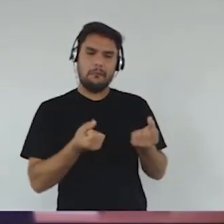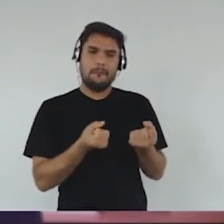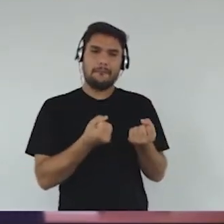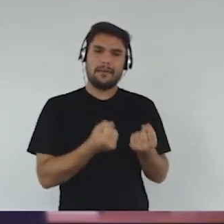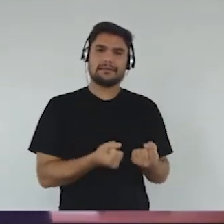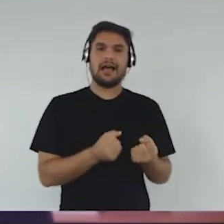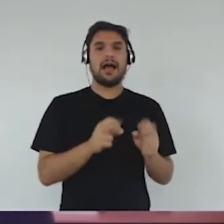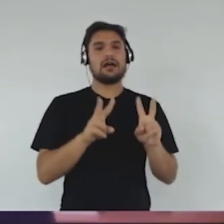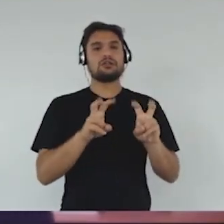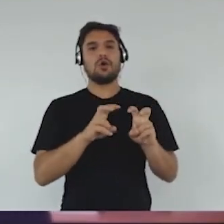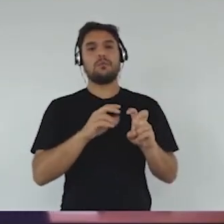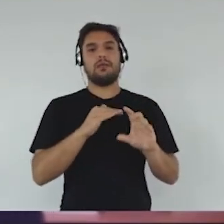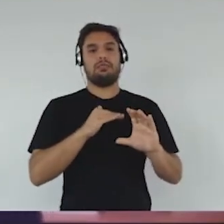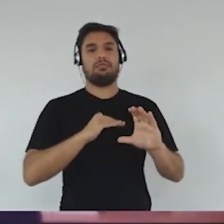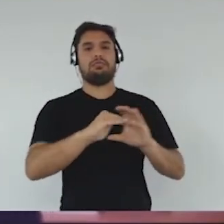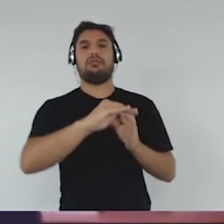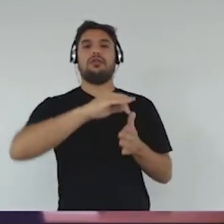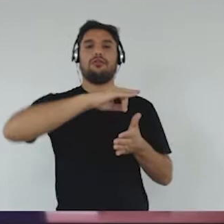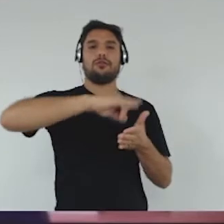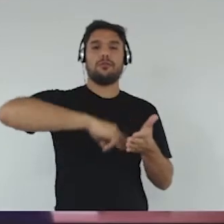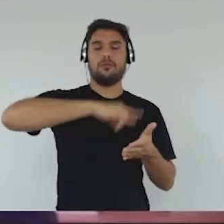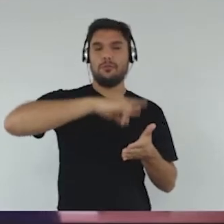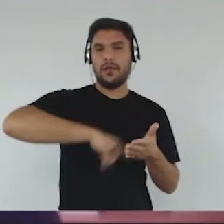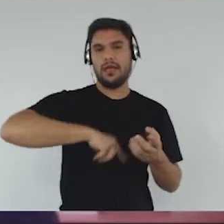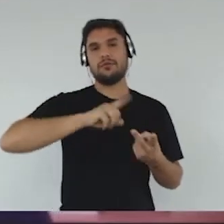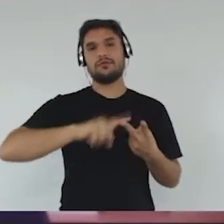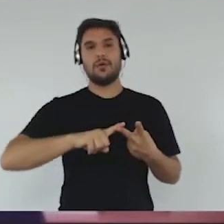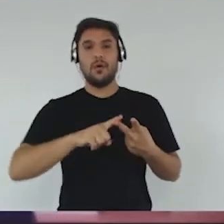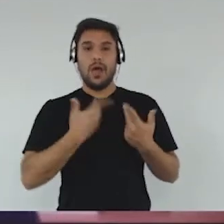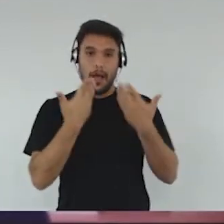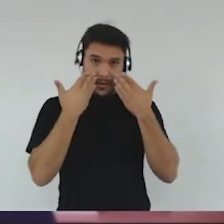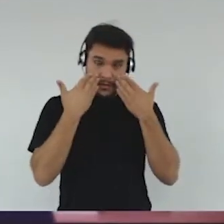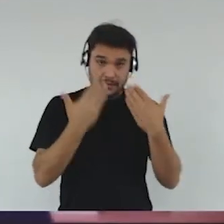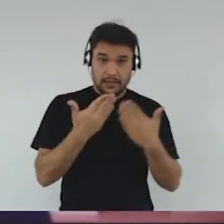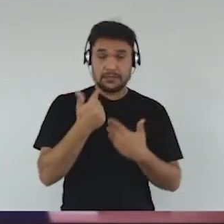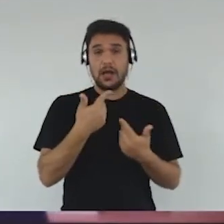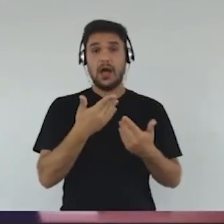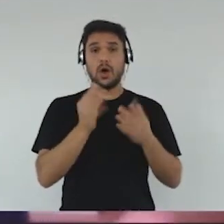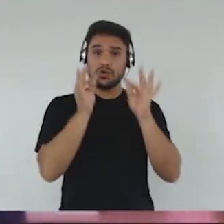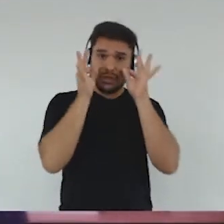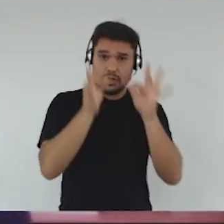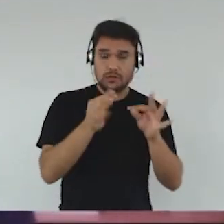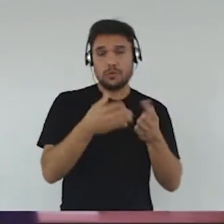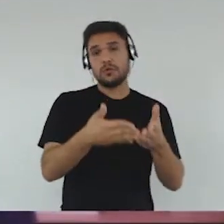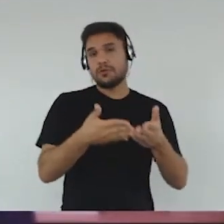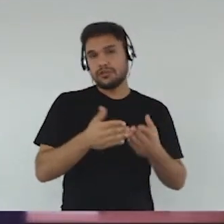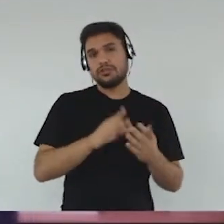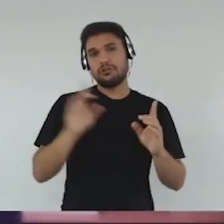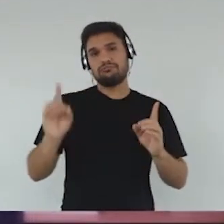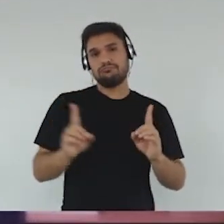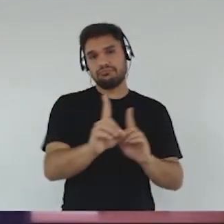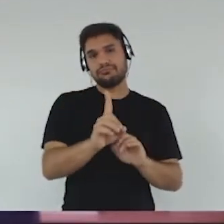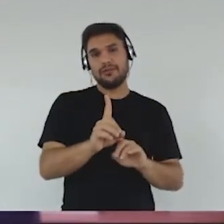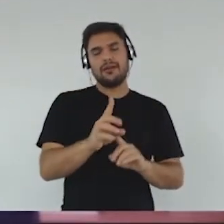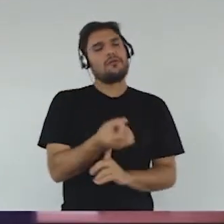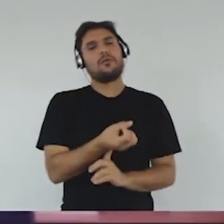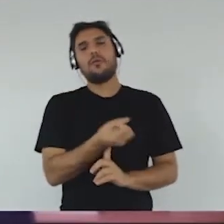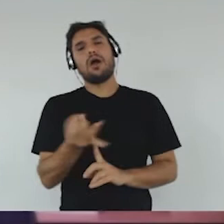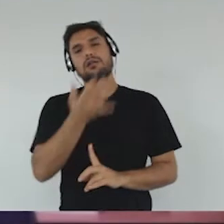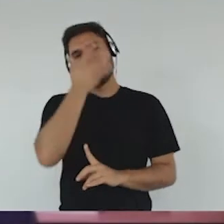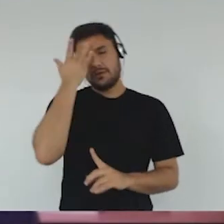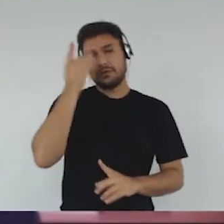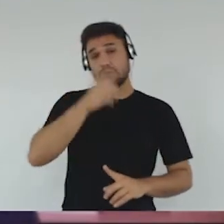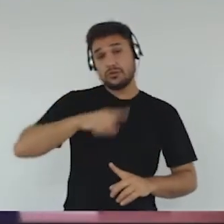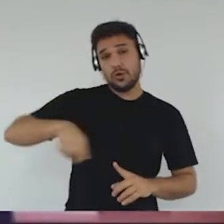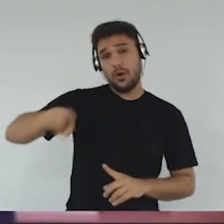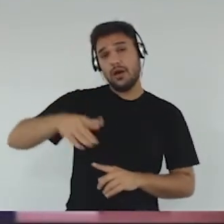à troca de documentos, à apresentação de uma inquirição de uma testemunha. Quantos aqui na audiência não